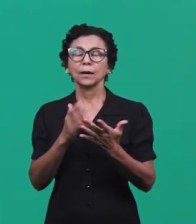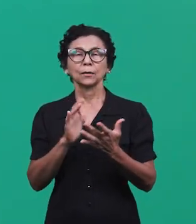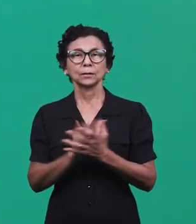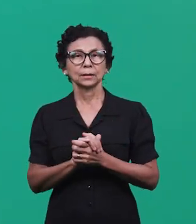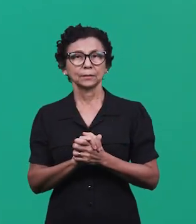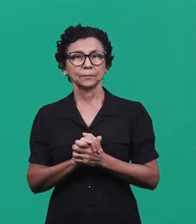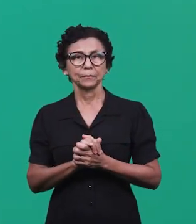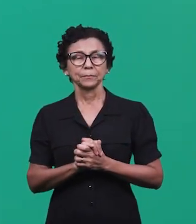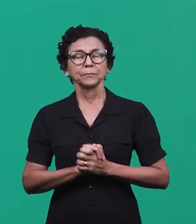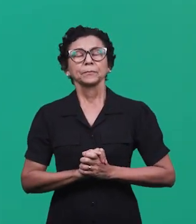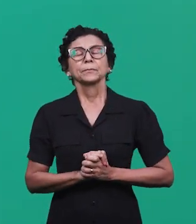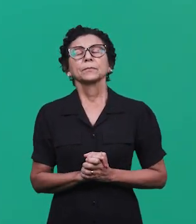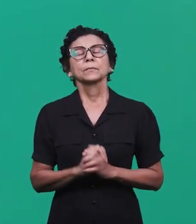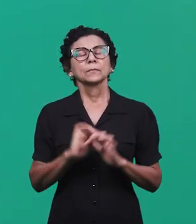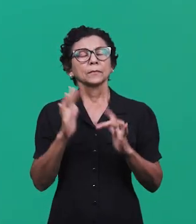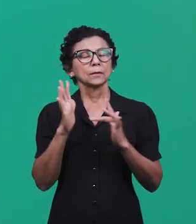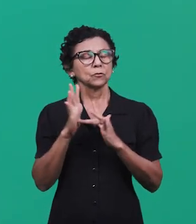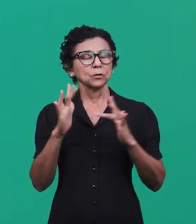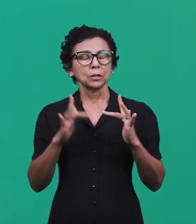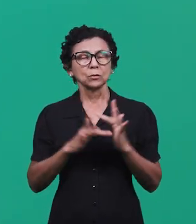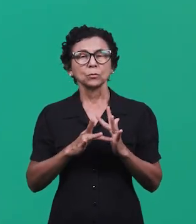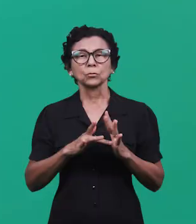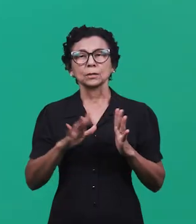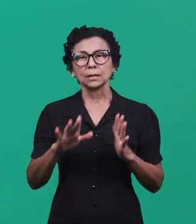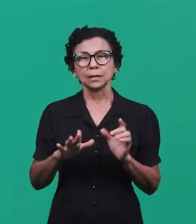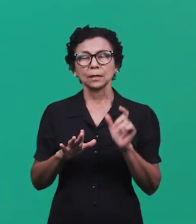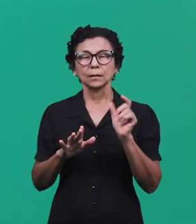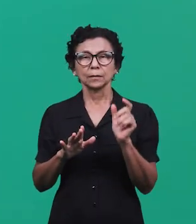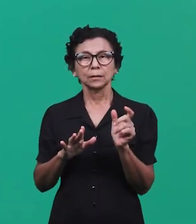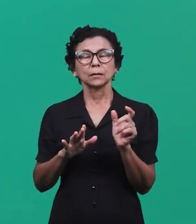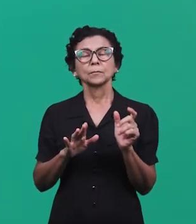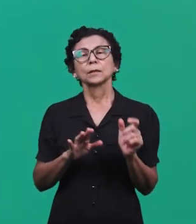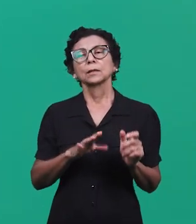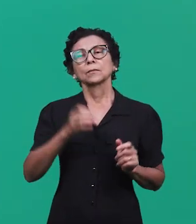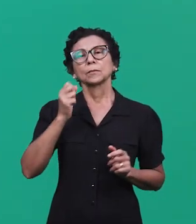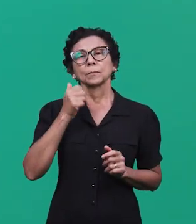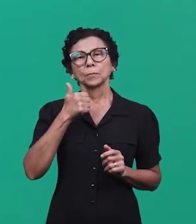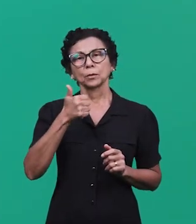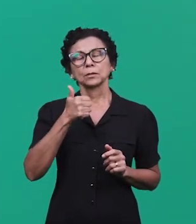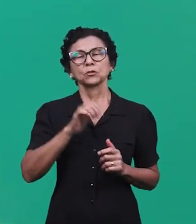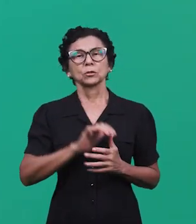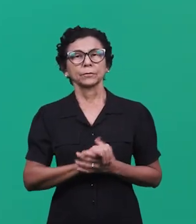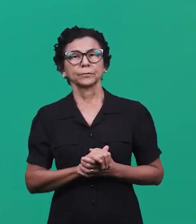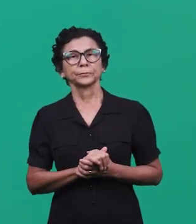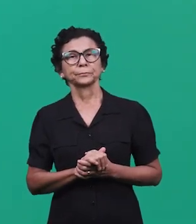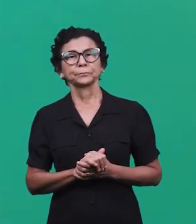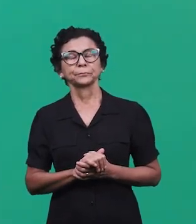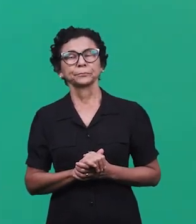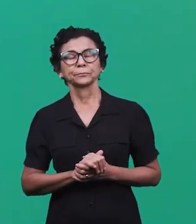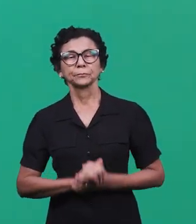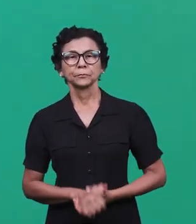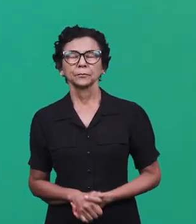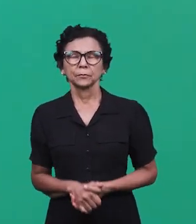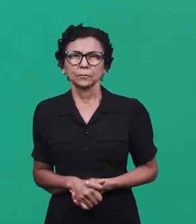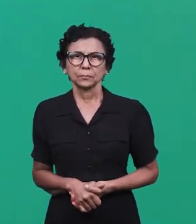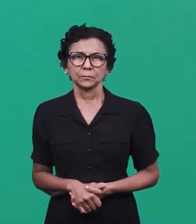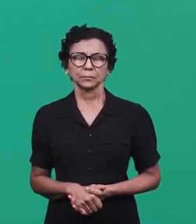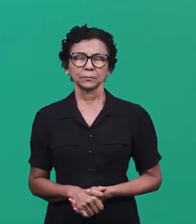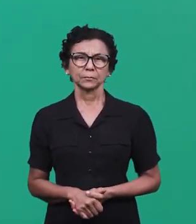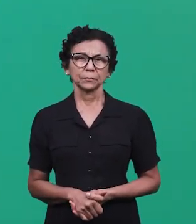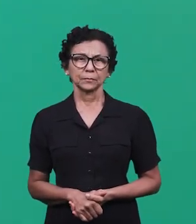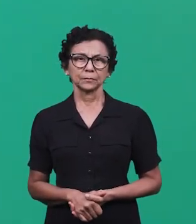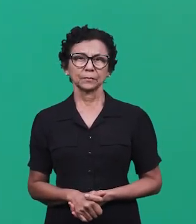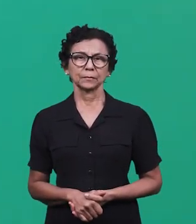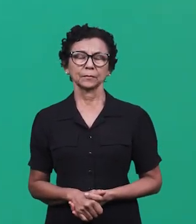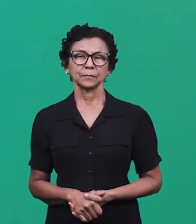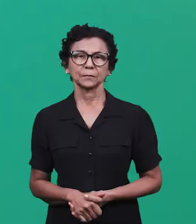vamos procurar gravar o que é positivo dentro do objetivo central da aula, amém? Vamos para um trecho